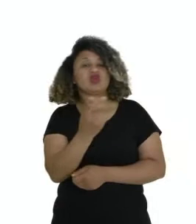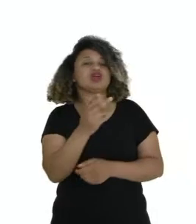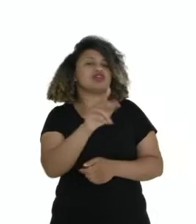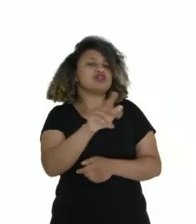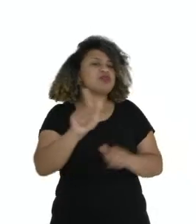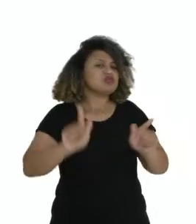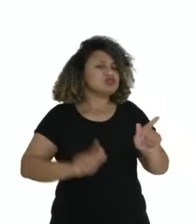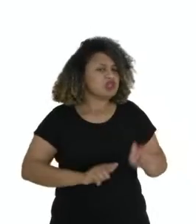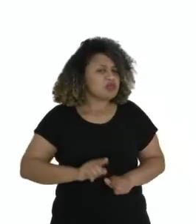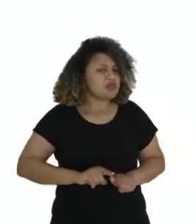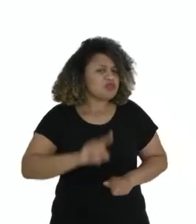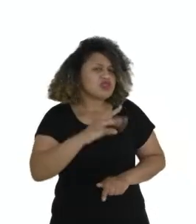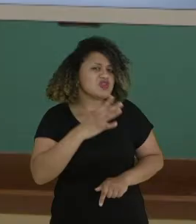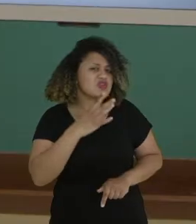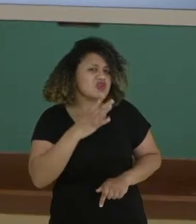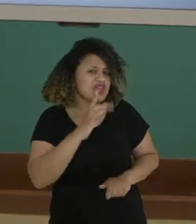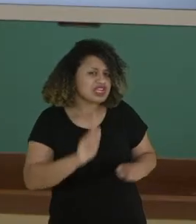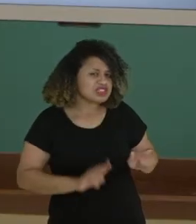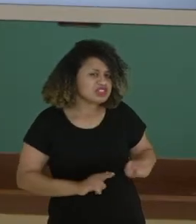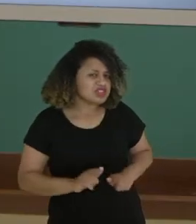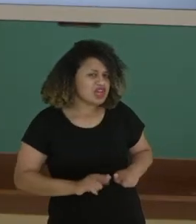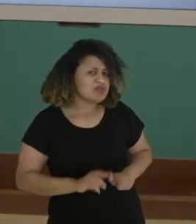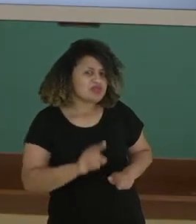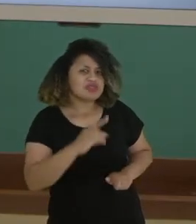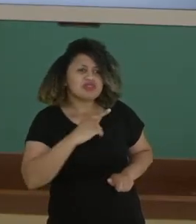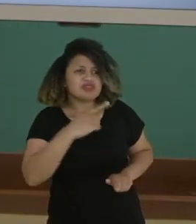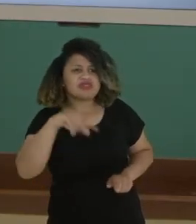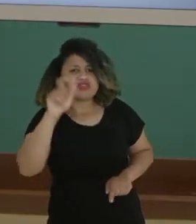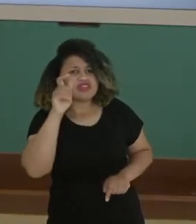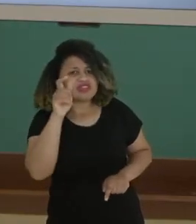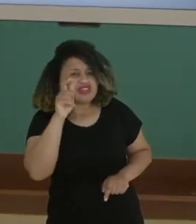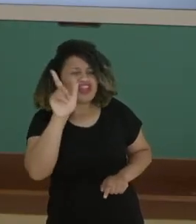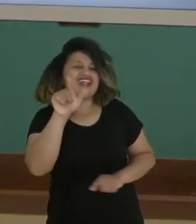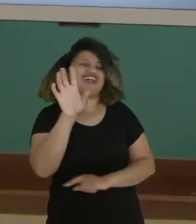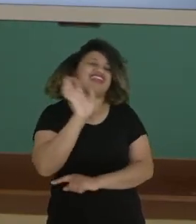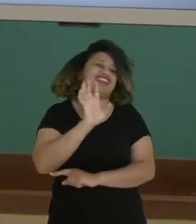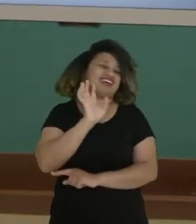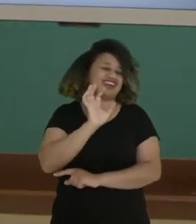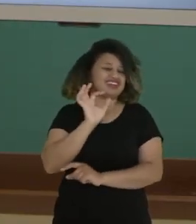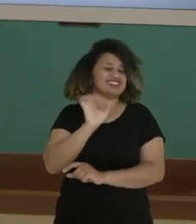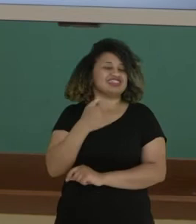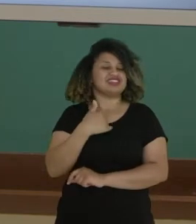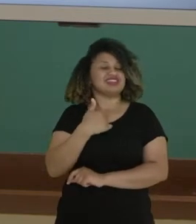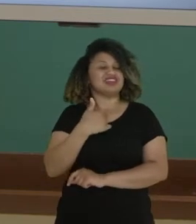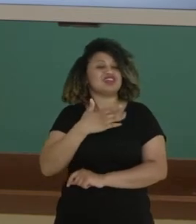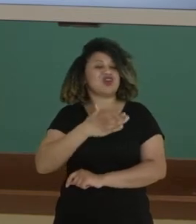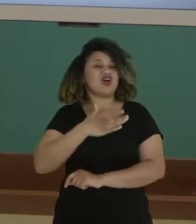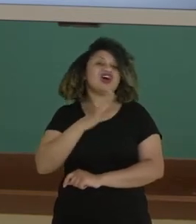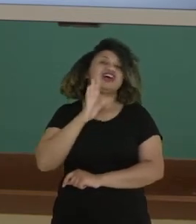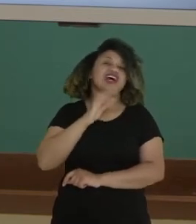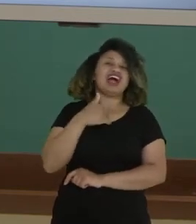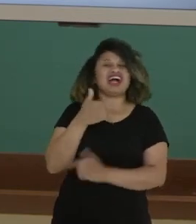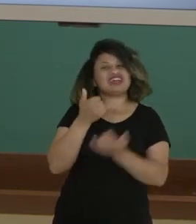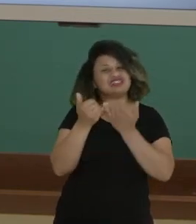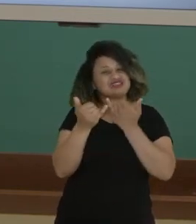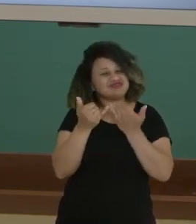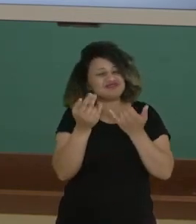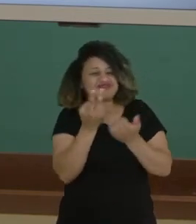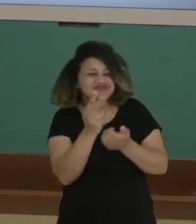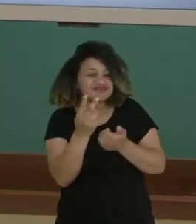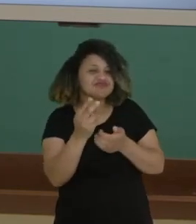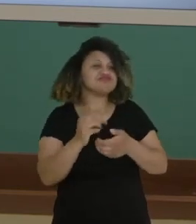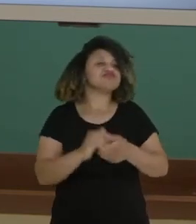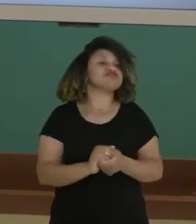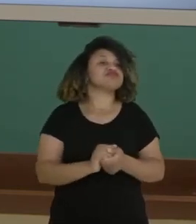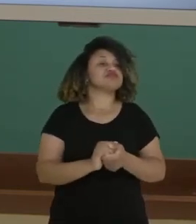Conhece algum gêmeo? Tem algum gêmeo aí? Legal, né? É legal, né? A gente gosta de brincar, eles são muito parecidos. A